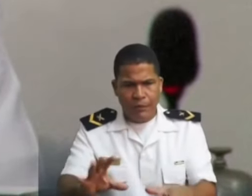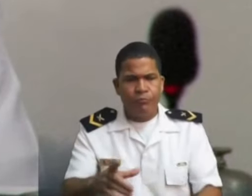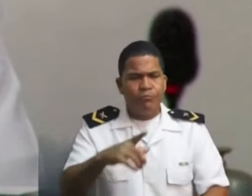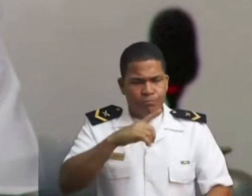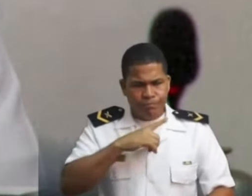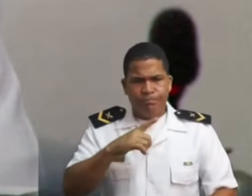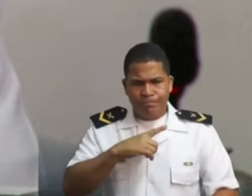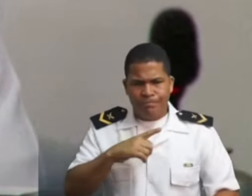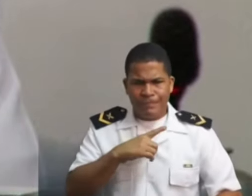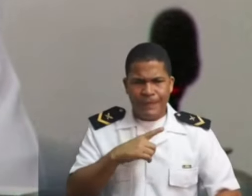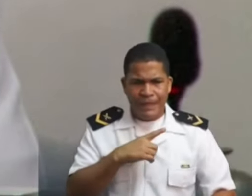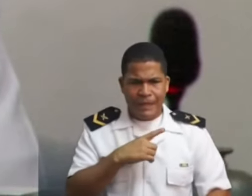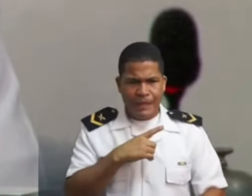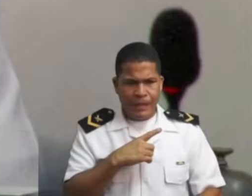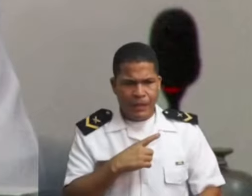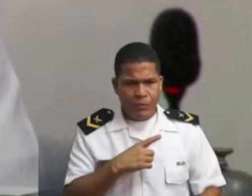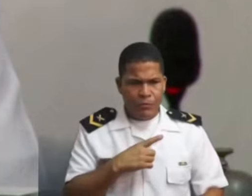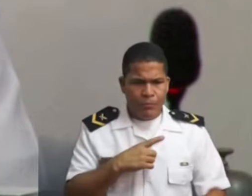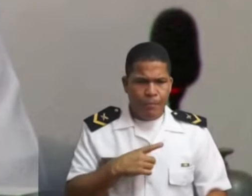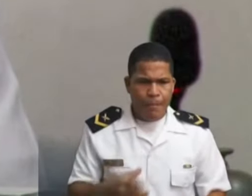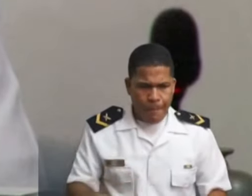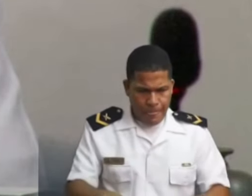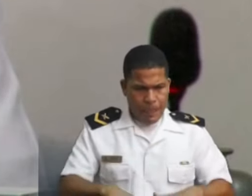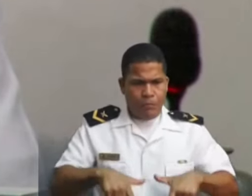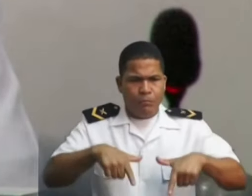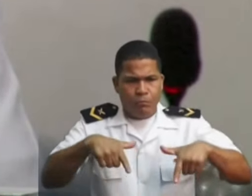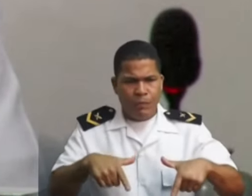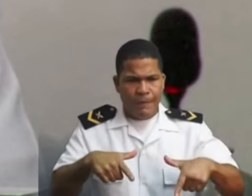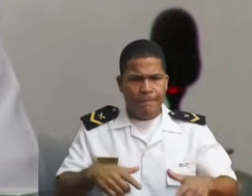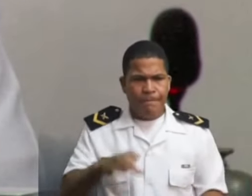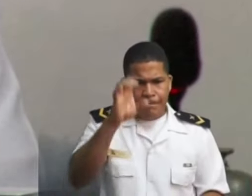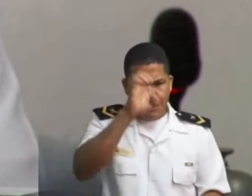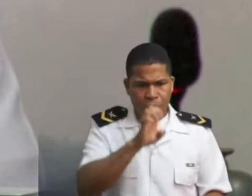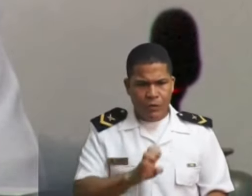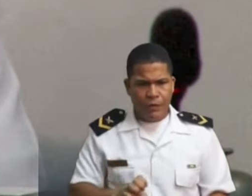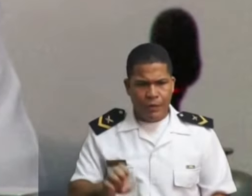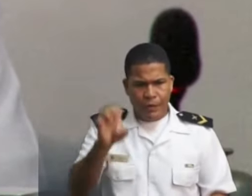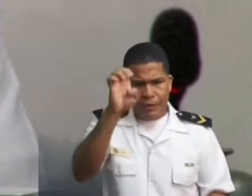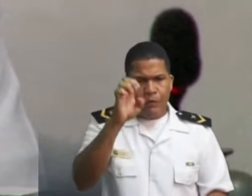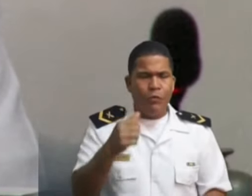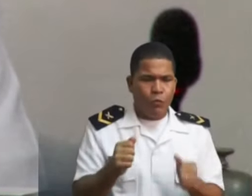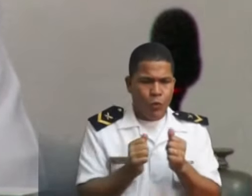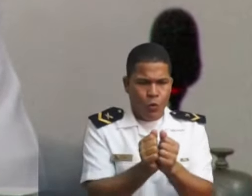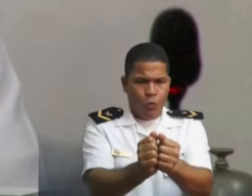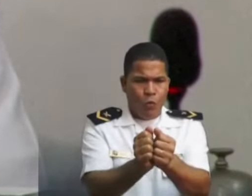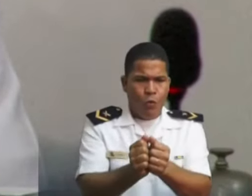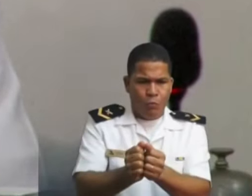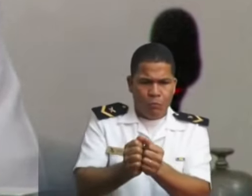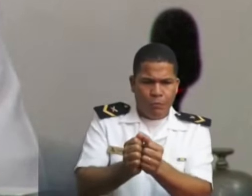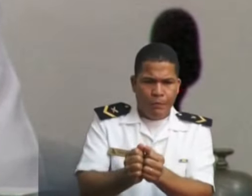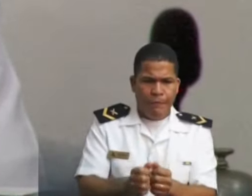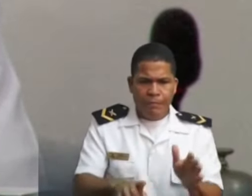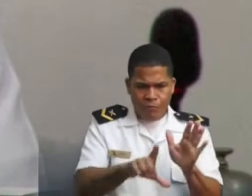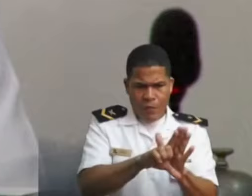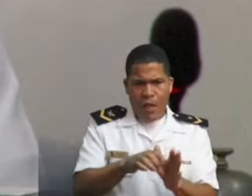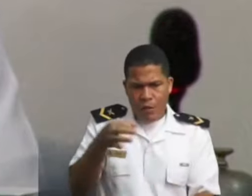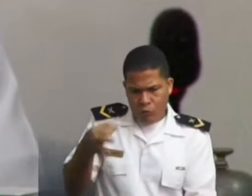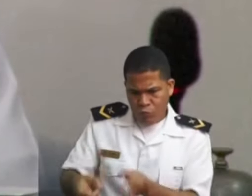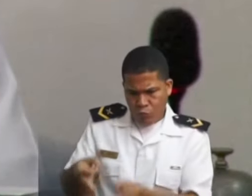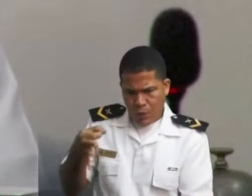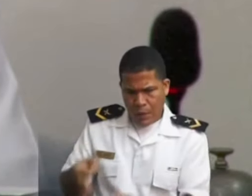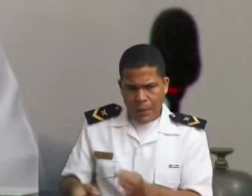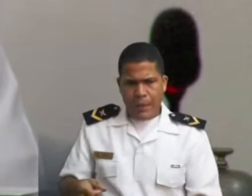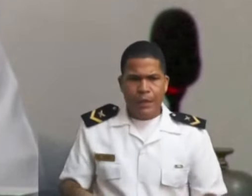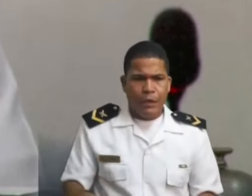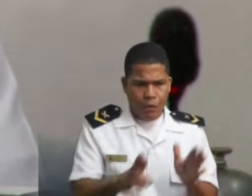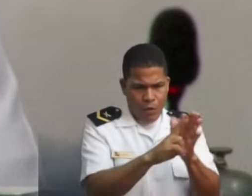à disposição do Estado um sólido instrumento jurídico e regulatório que delineia protagonismo para a atuação